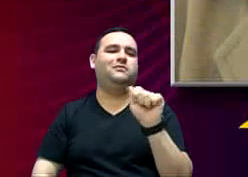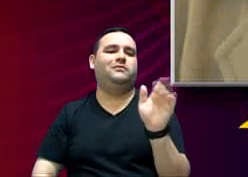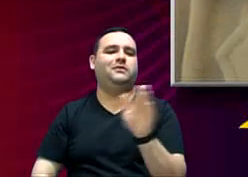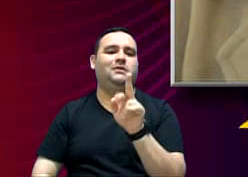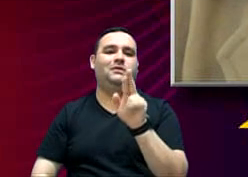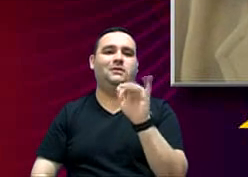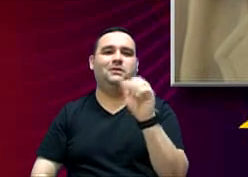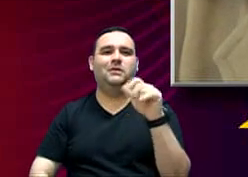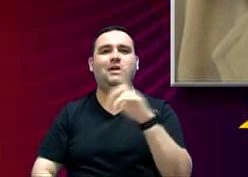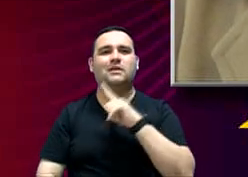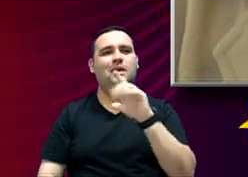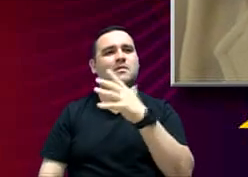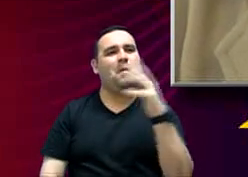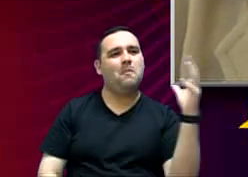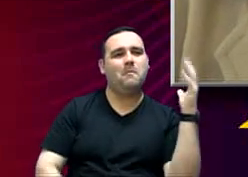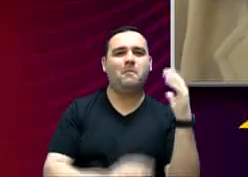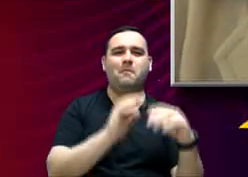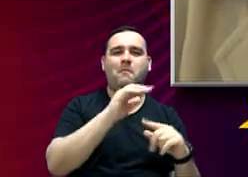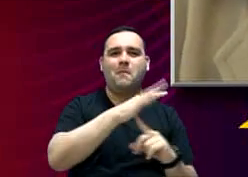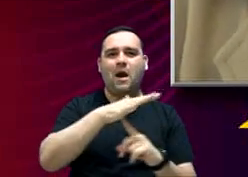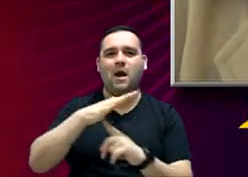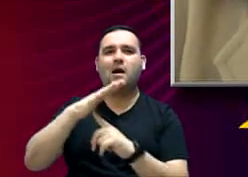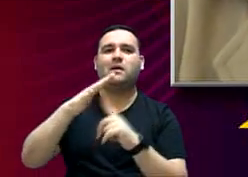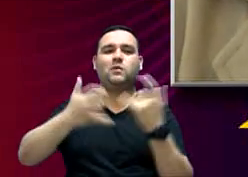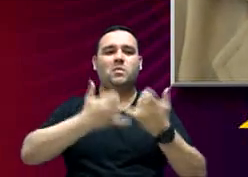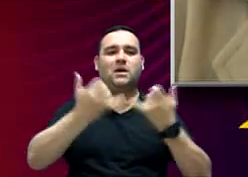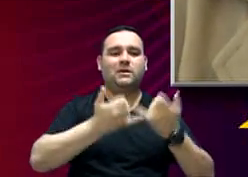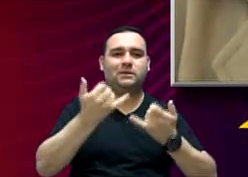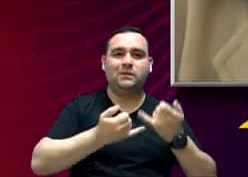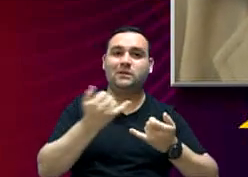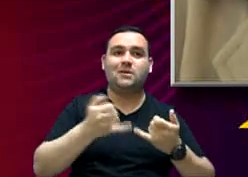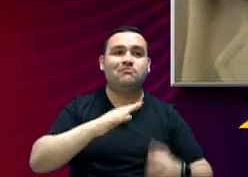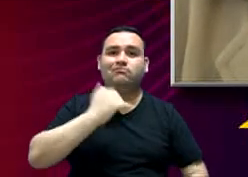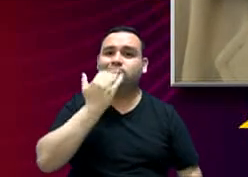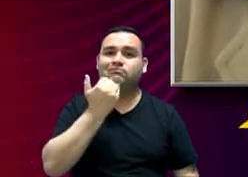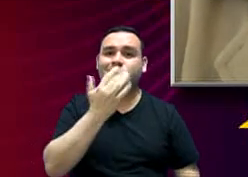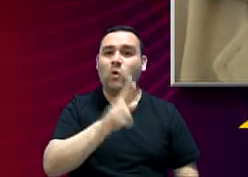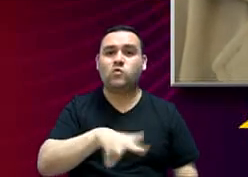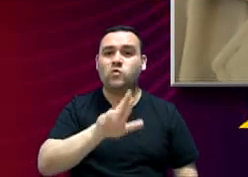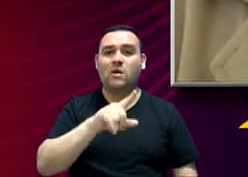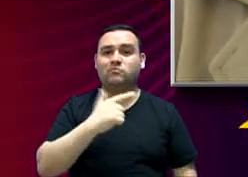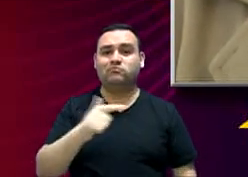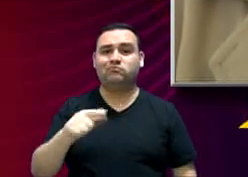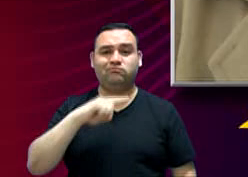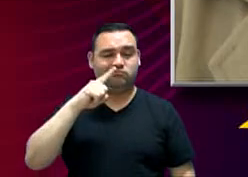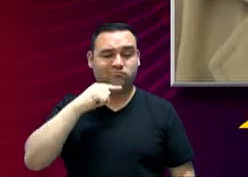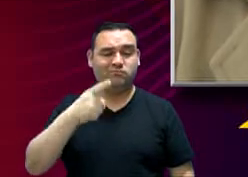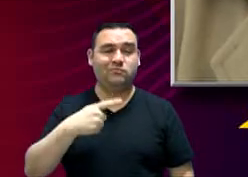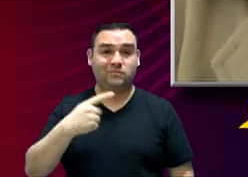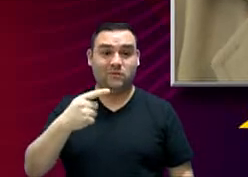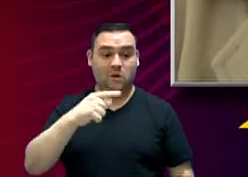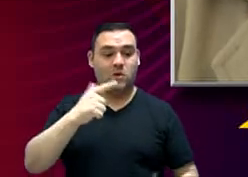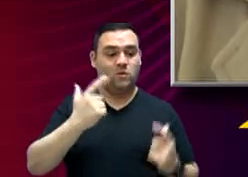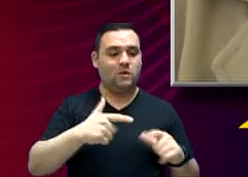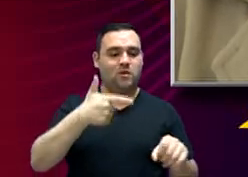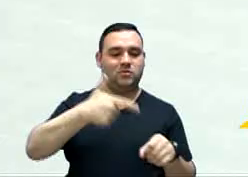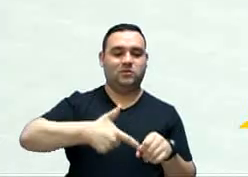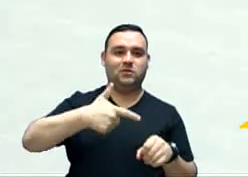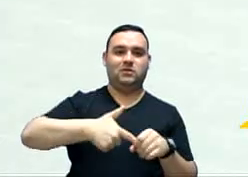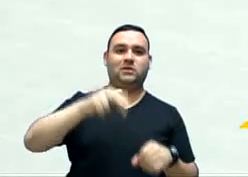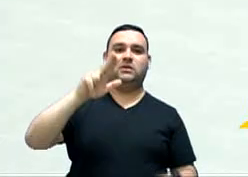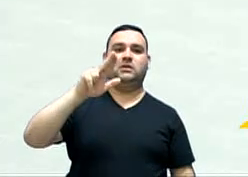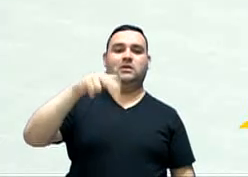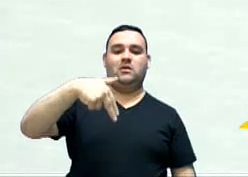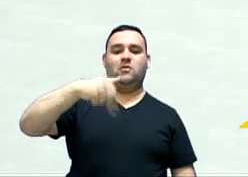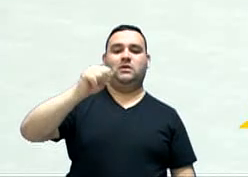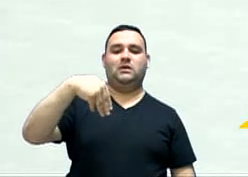fizemos praça, fizemos pregão lá, não tem condição de uso. Não tem condição de utilizar. O posto de gasolina Nambu não